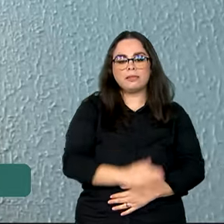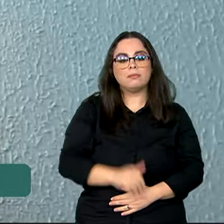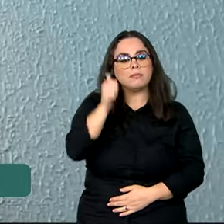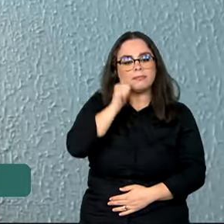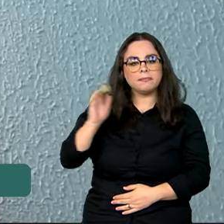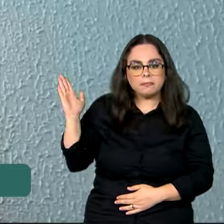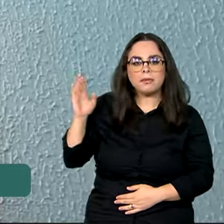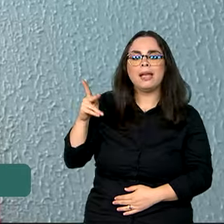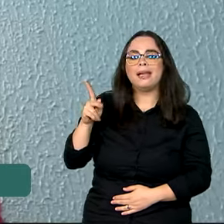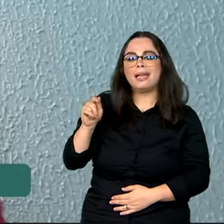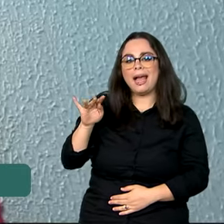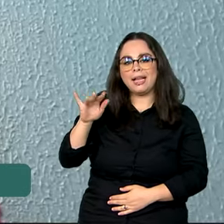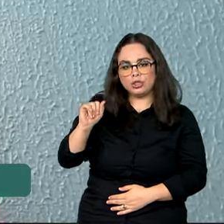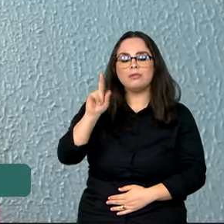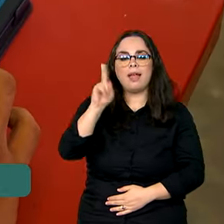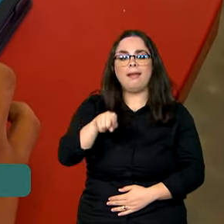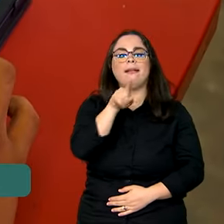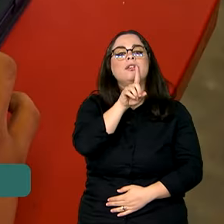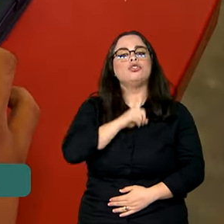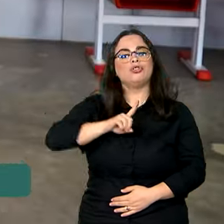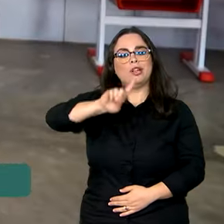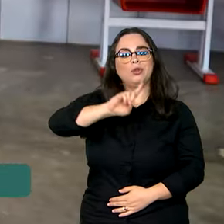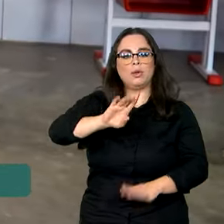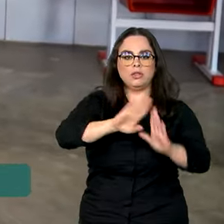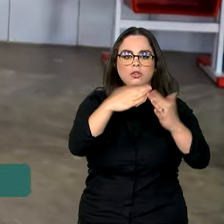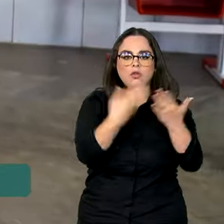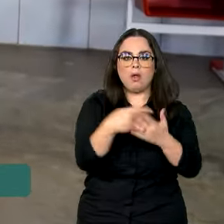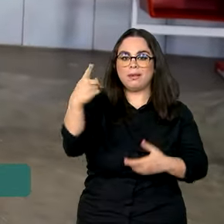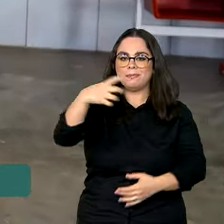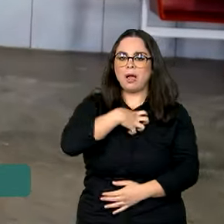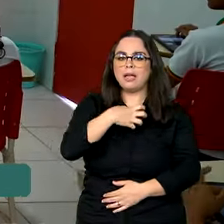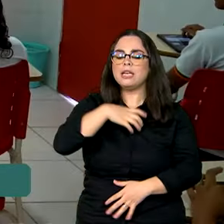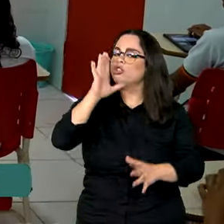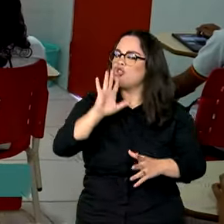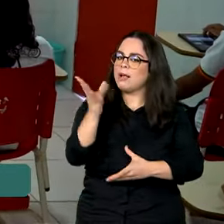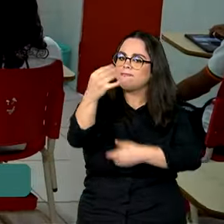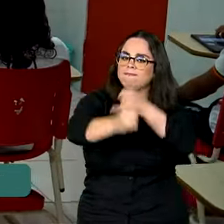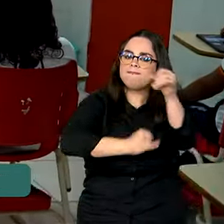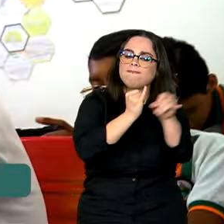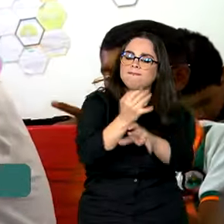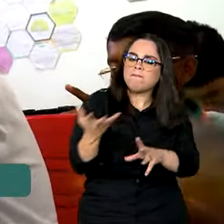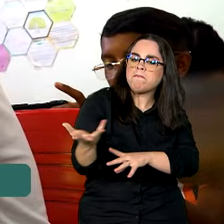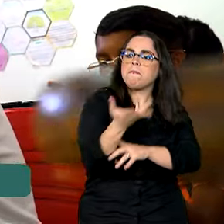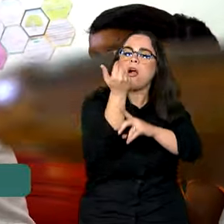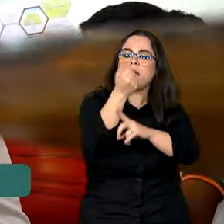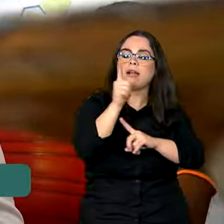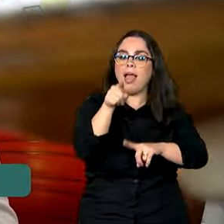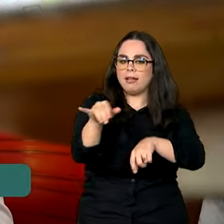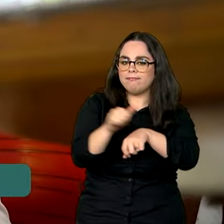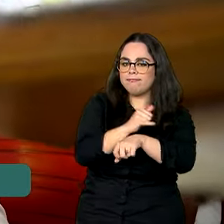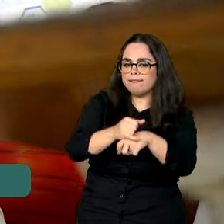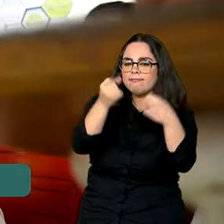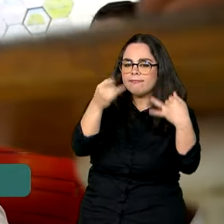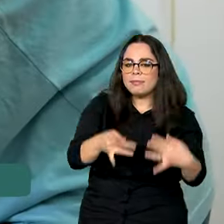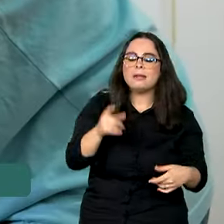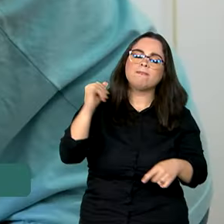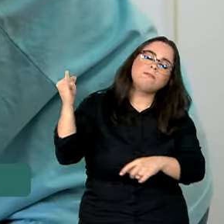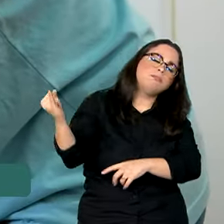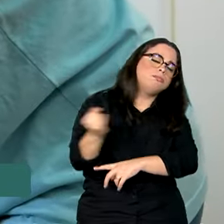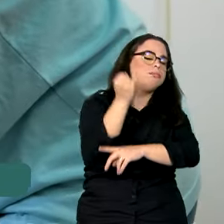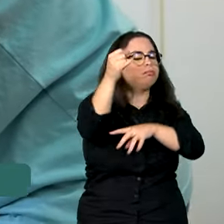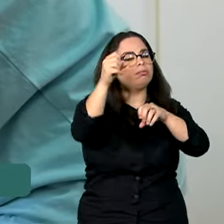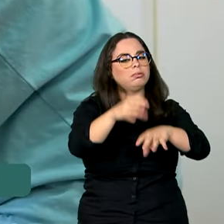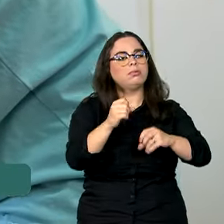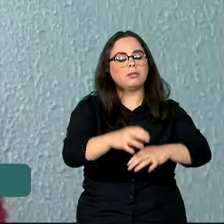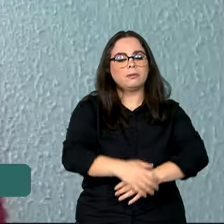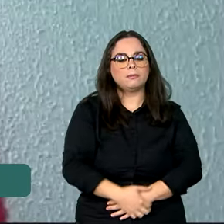diretora de uma escola em Barreiras, na Bahia, que já conta com internet de qualidade, uma ferramenta que, segundo ela, é fundamental para o